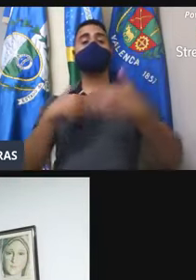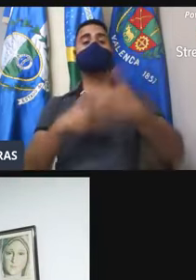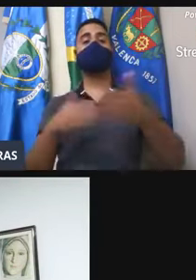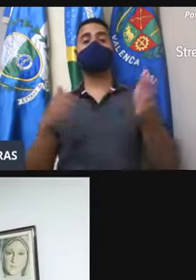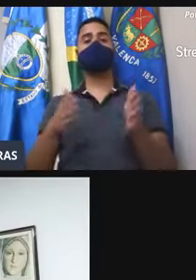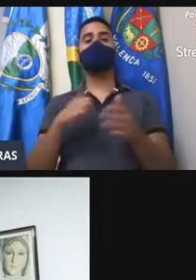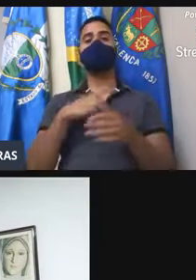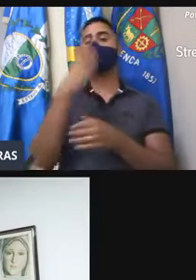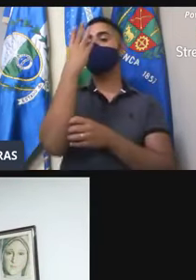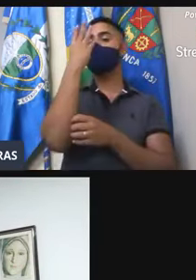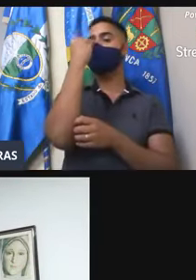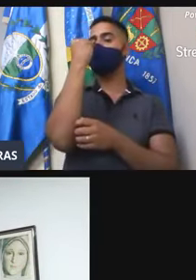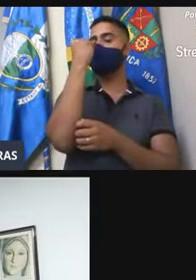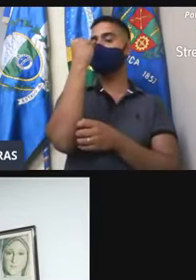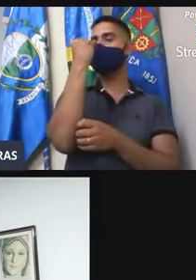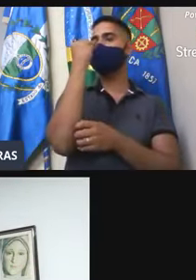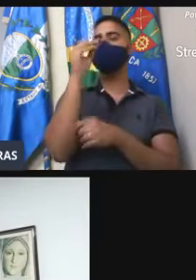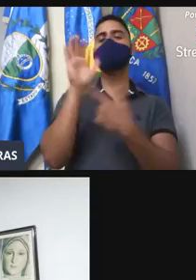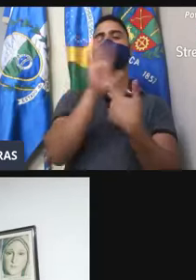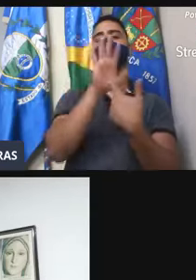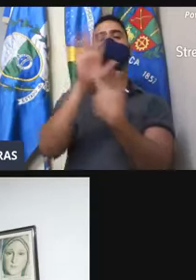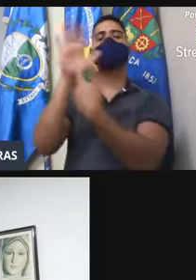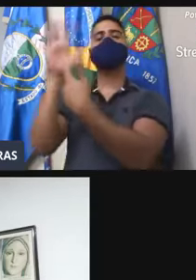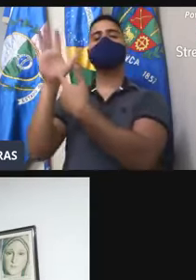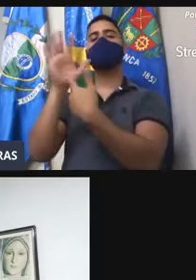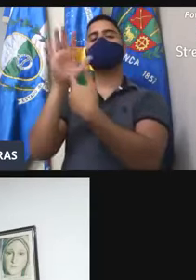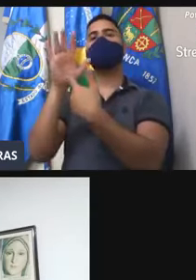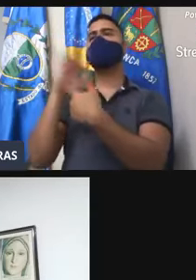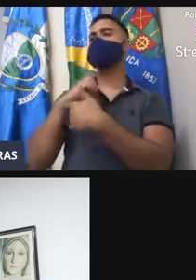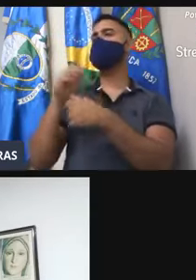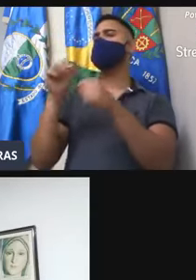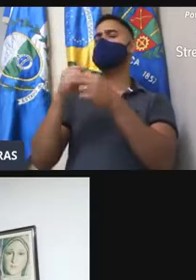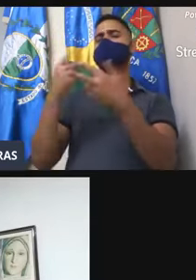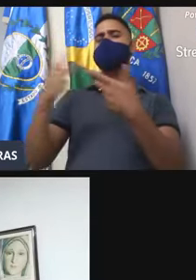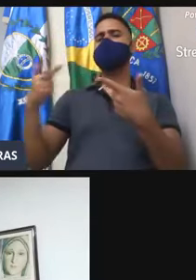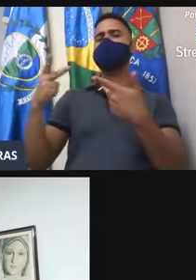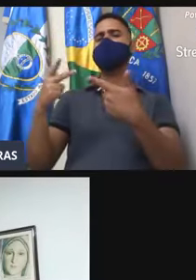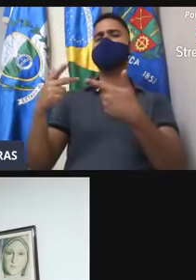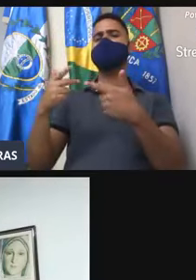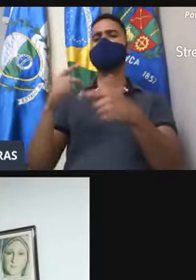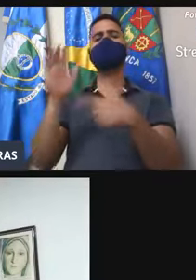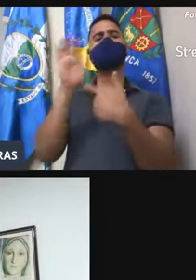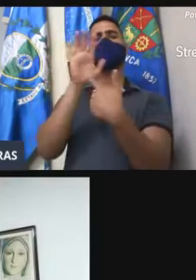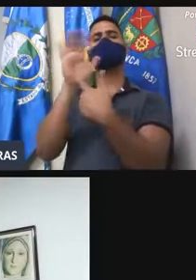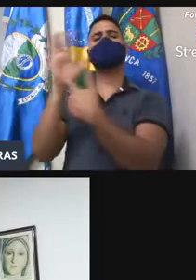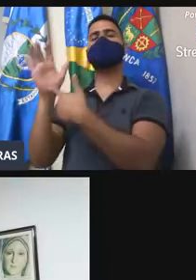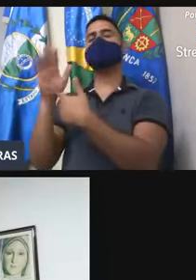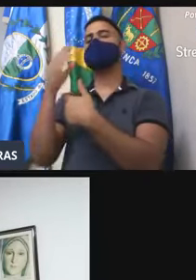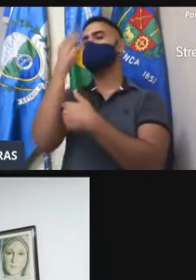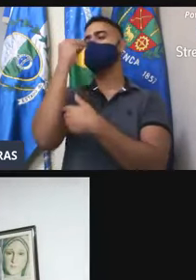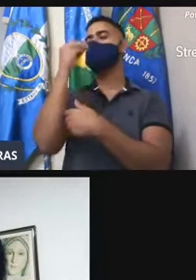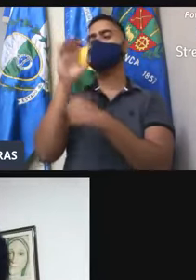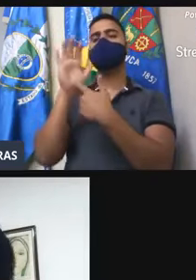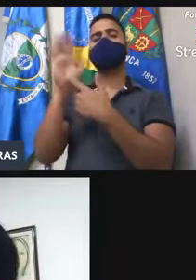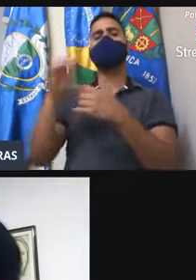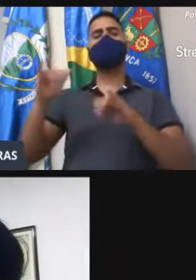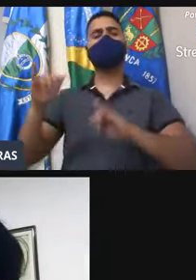tirava foto. Pegava uma telha e tirava foto. Então, acabava institucionalizando o sofrimento